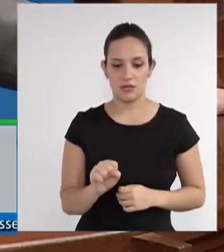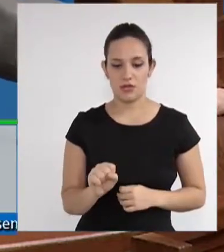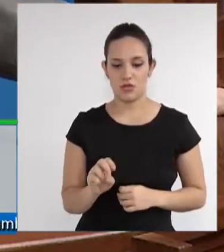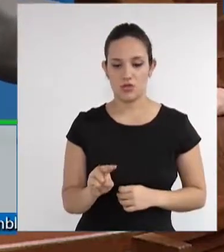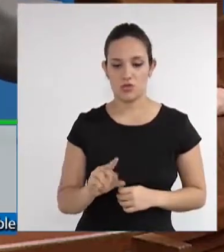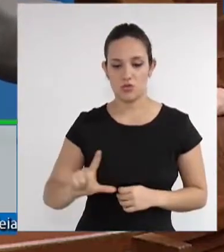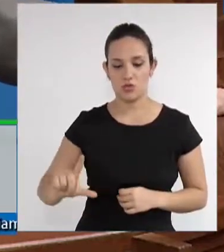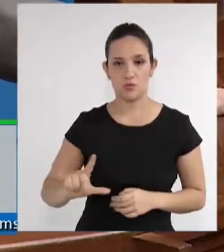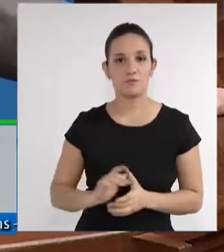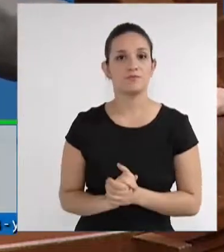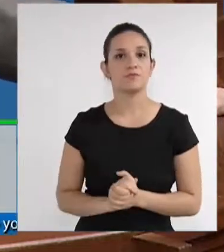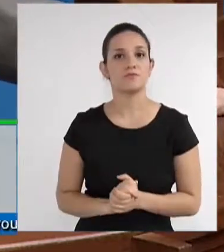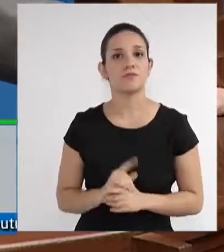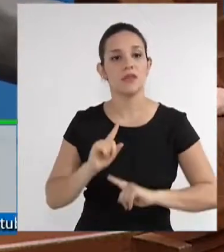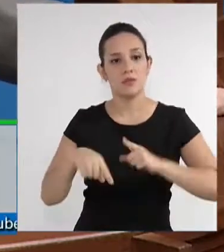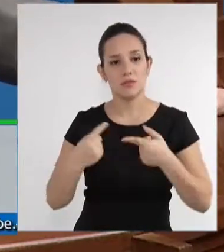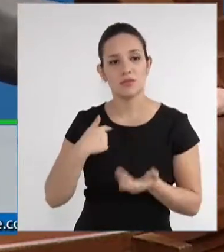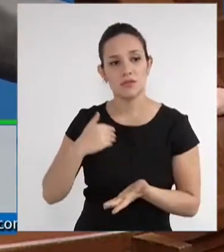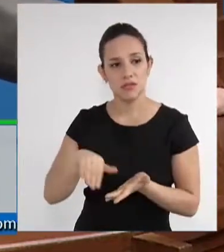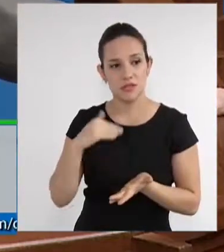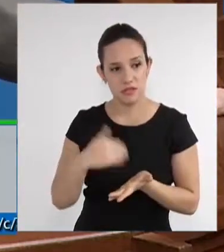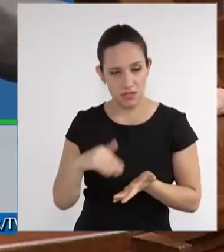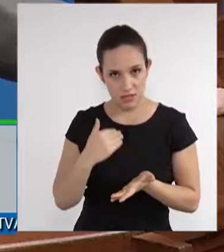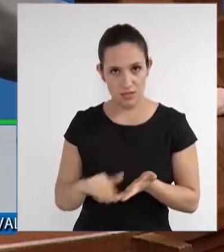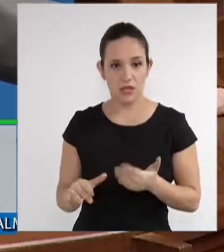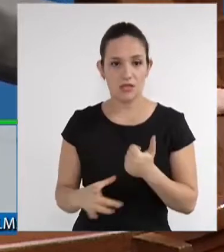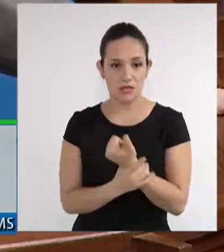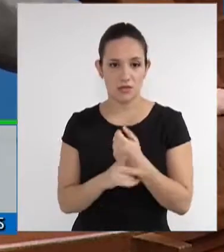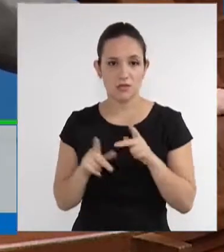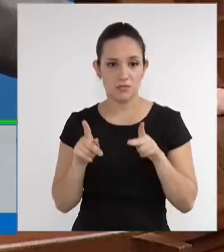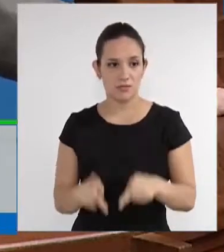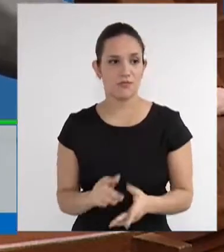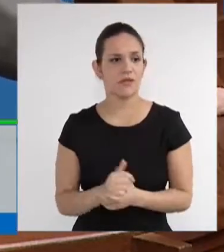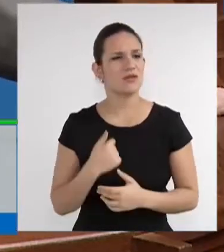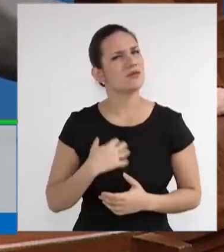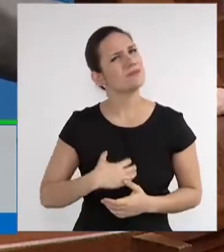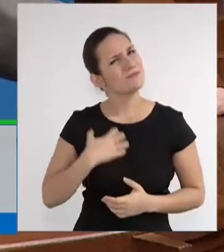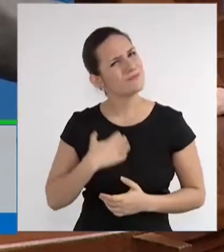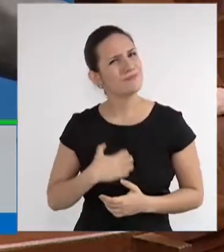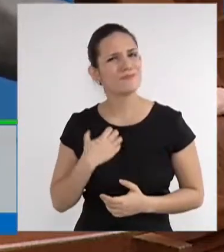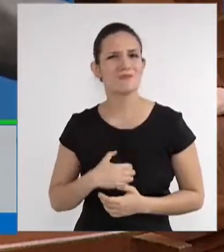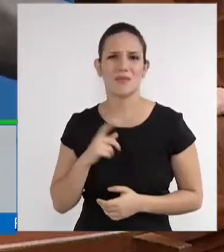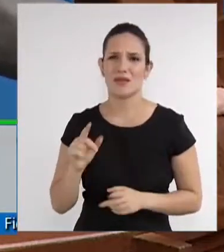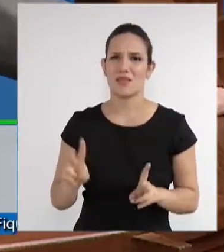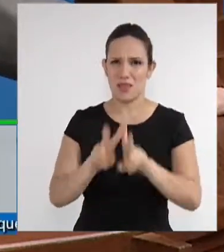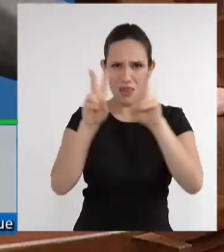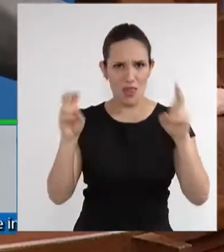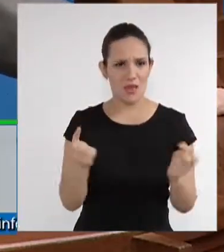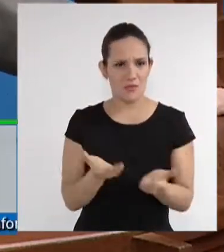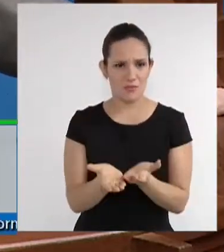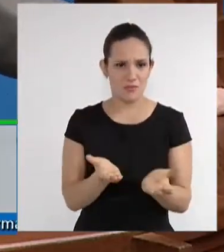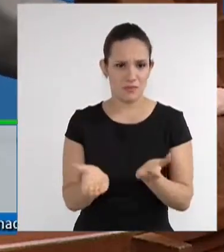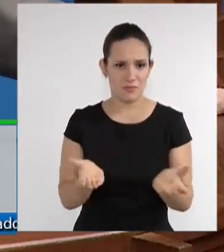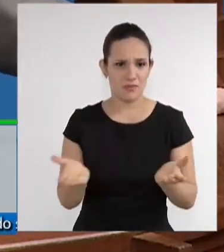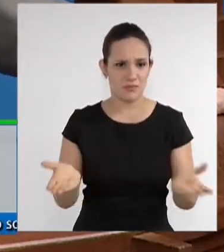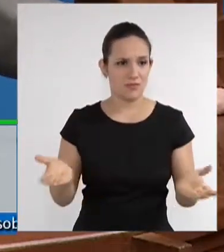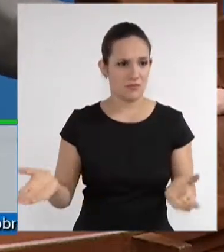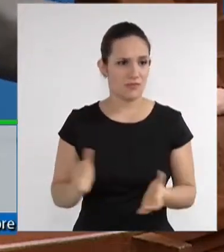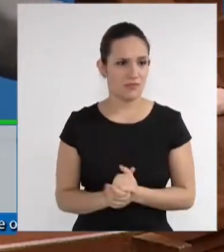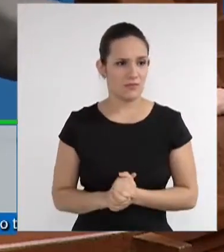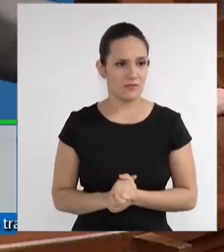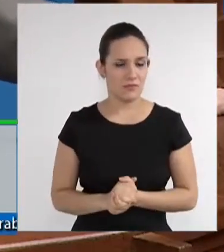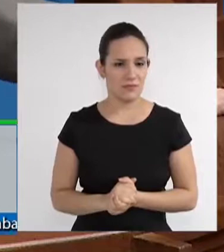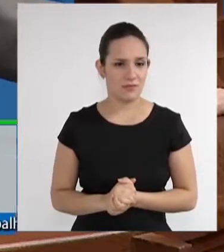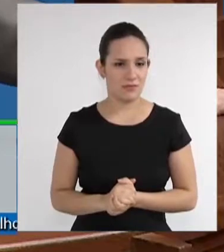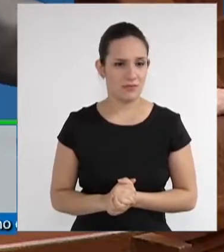público, e depois secretário de Justiça e de Segurança Pública. Me angustia muito a questão da licitação. Fora prefeito de Angélica,